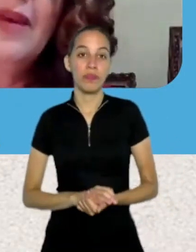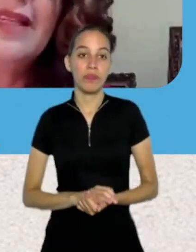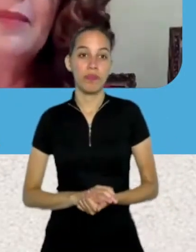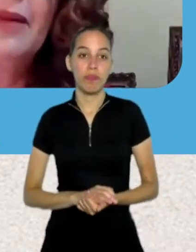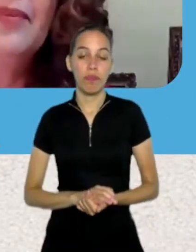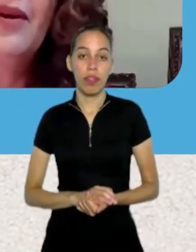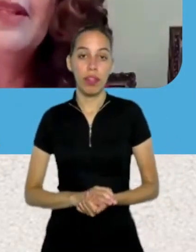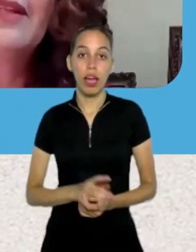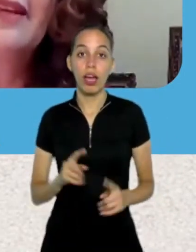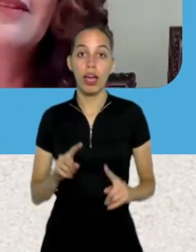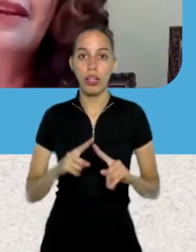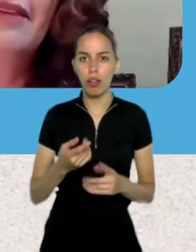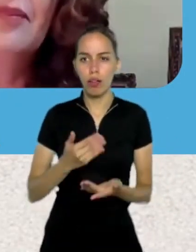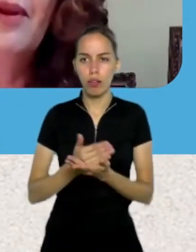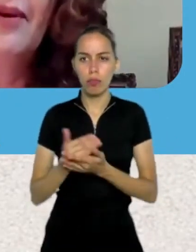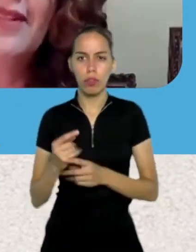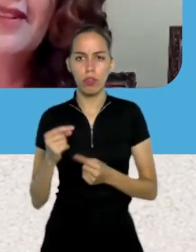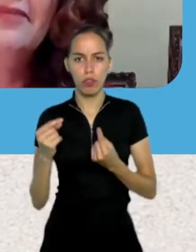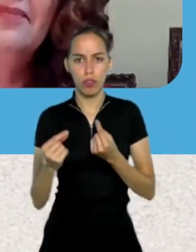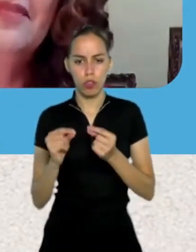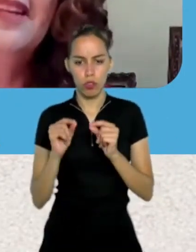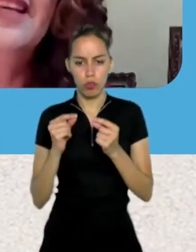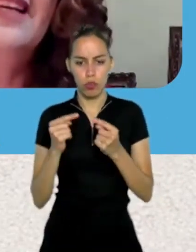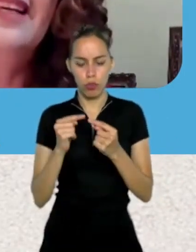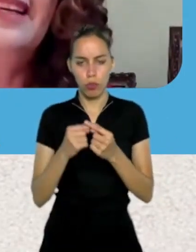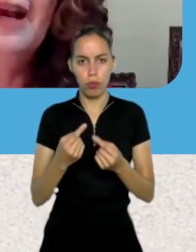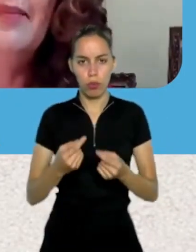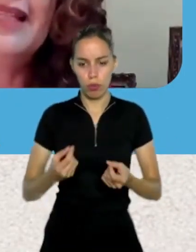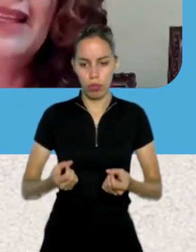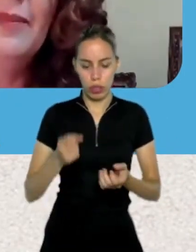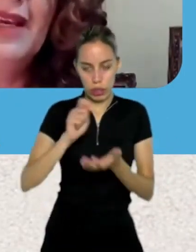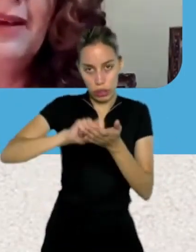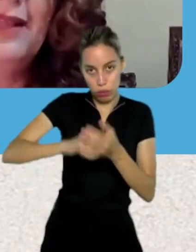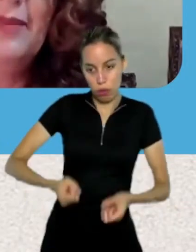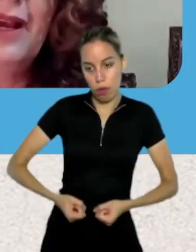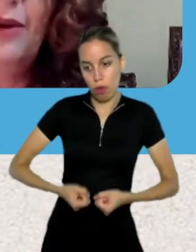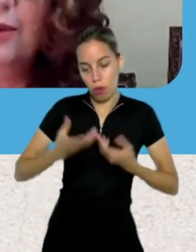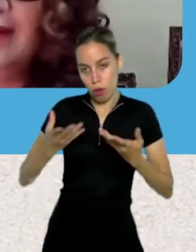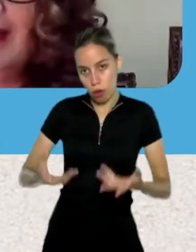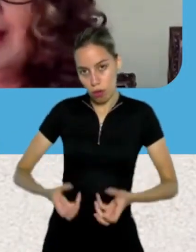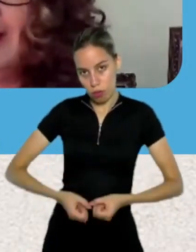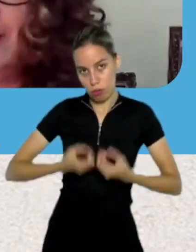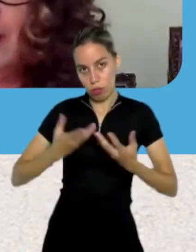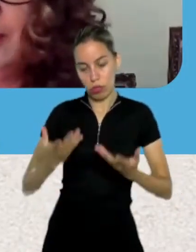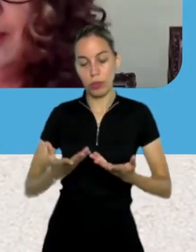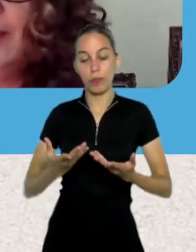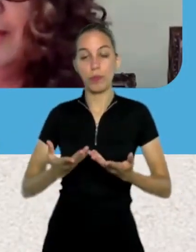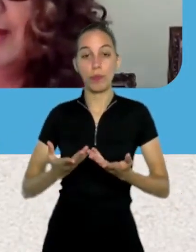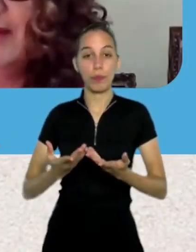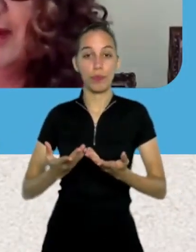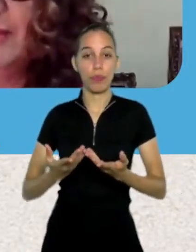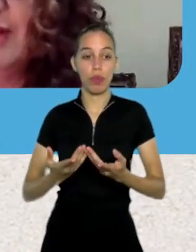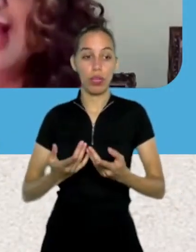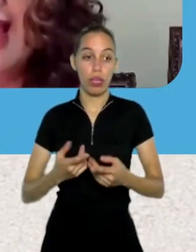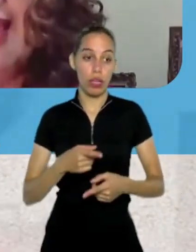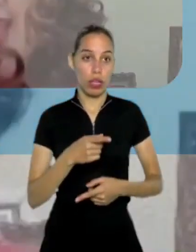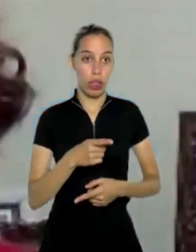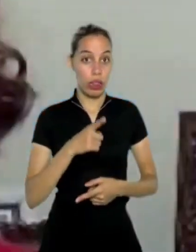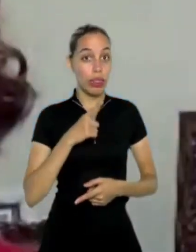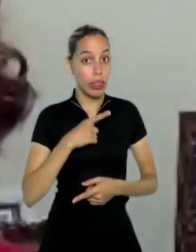eu comecei pela prosa, né, escrevendo prosa, e apesar da minha obra, né, desses 8 livros que você